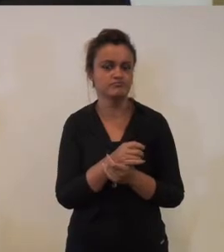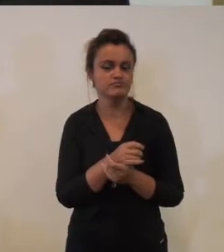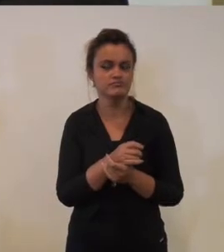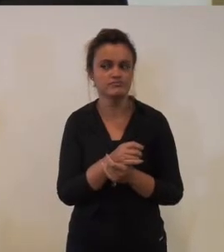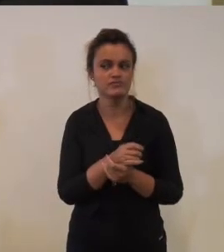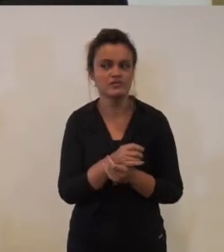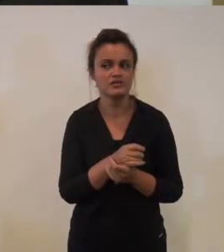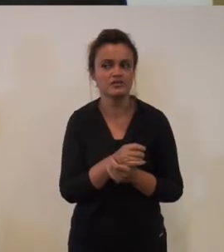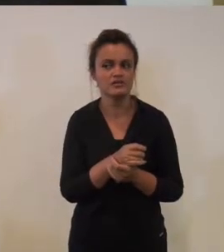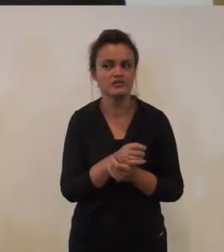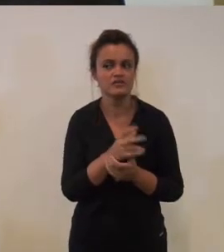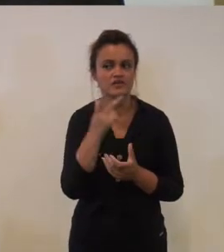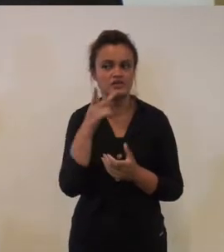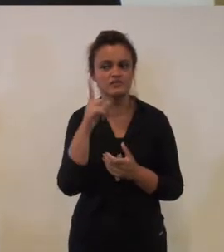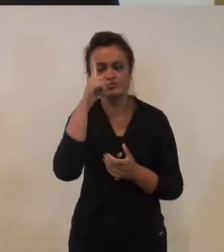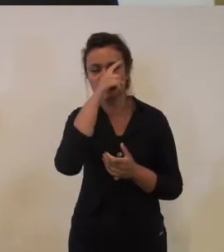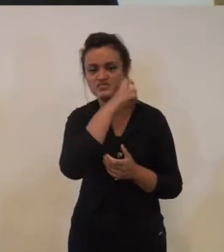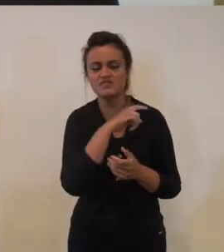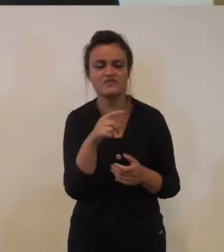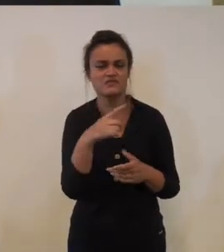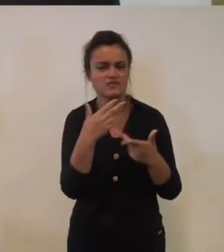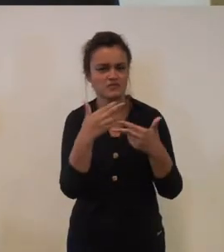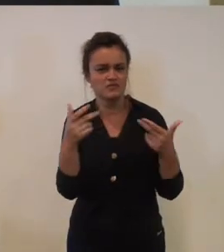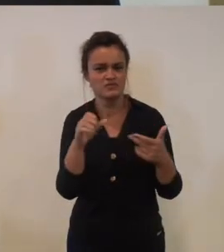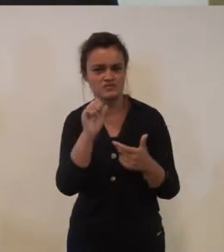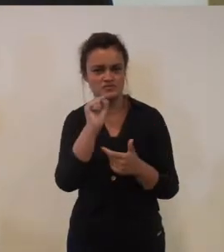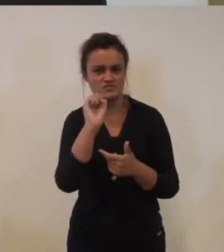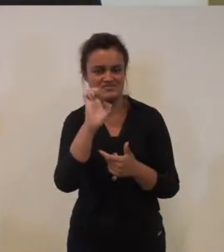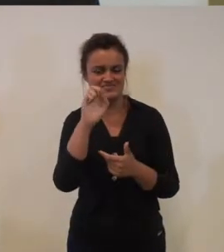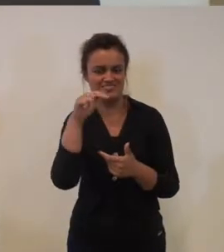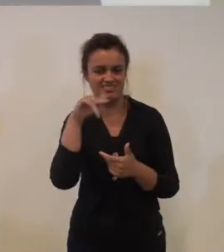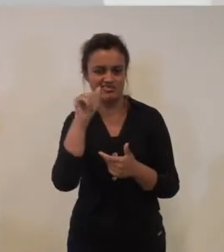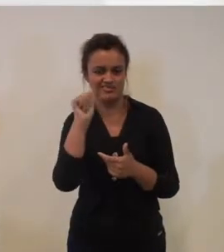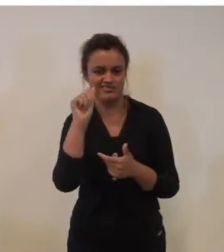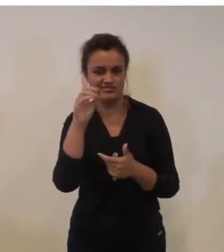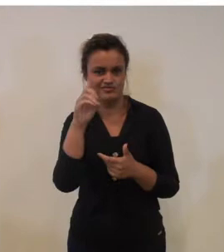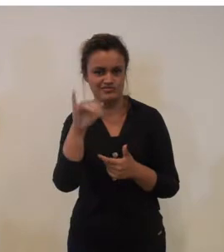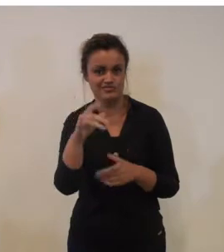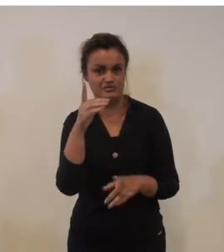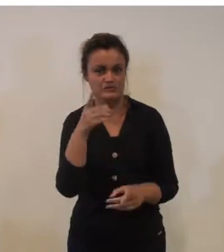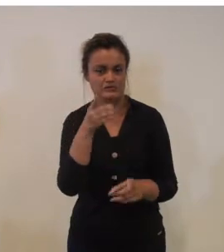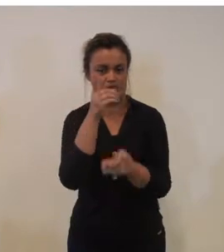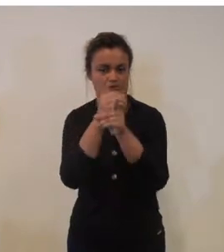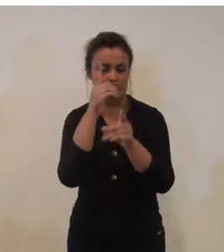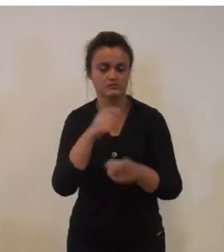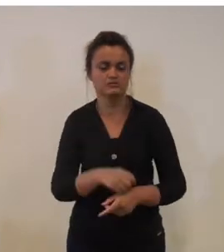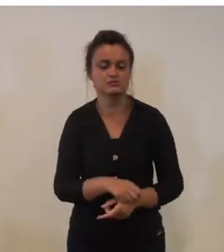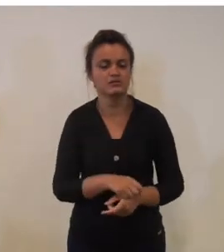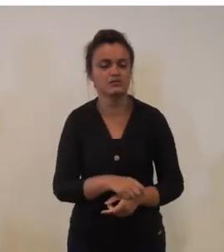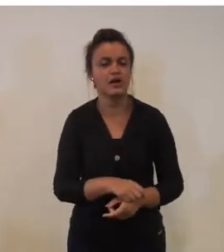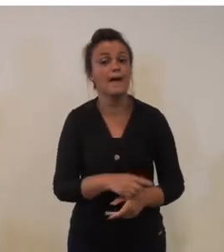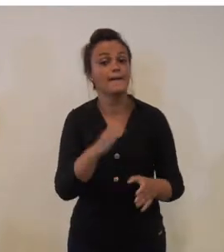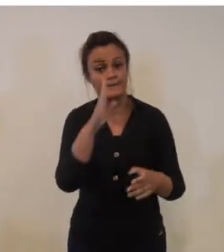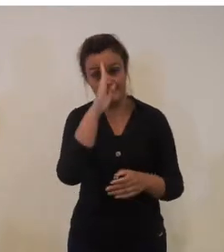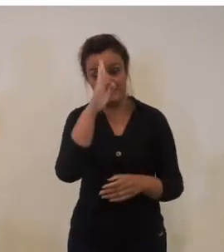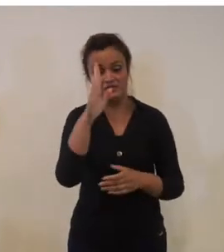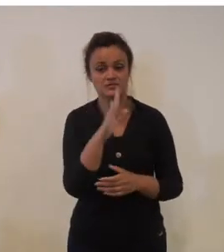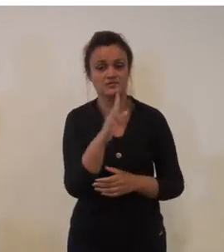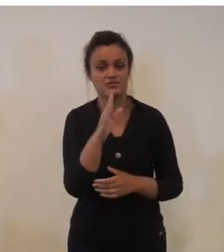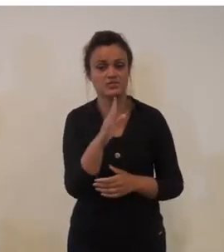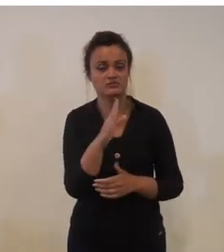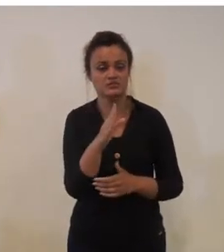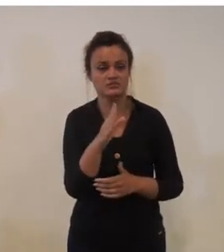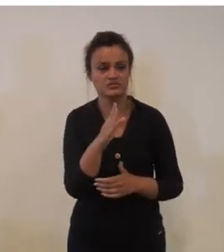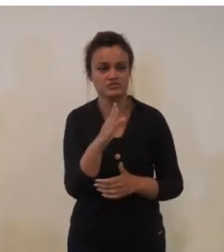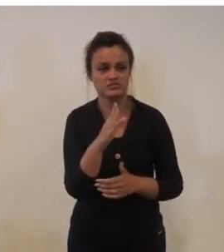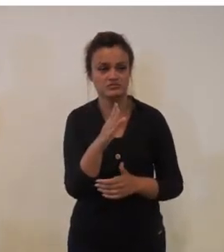sobre os desafios e cenários para a integração regional, né? Principalmente nós, o